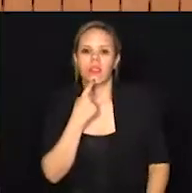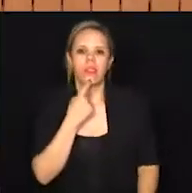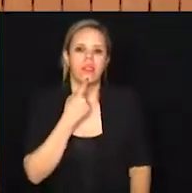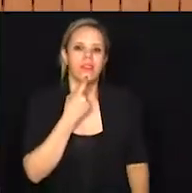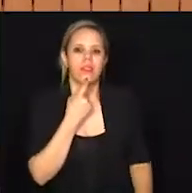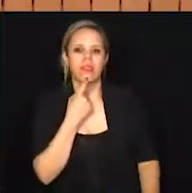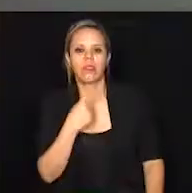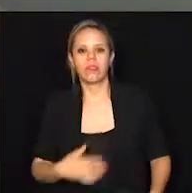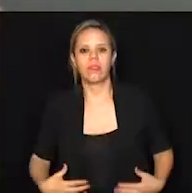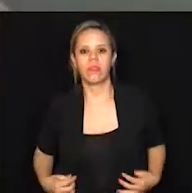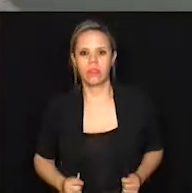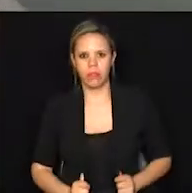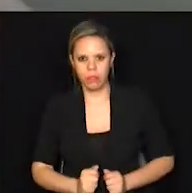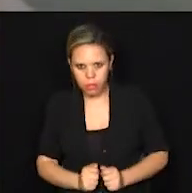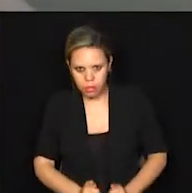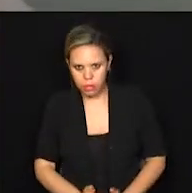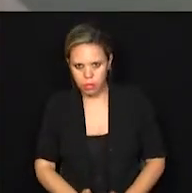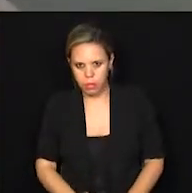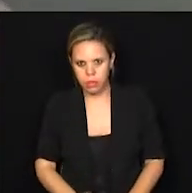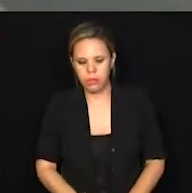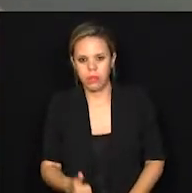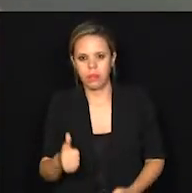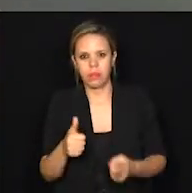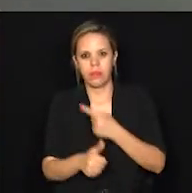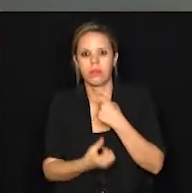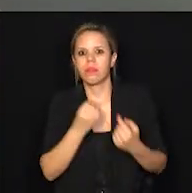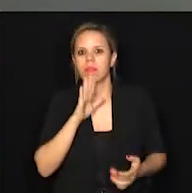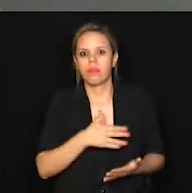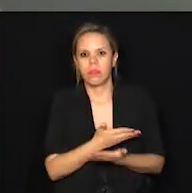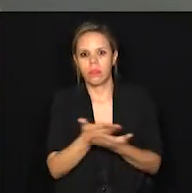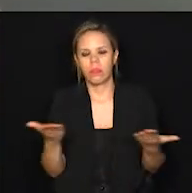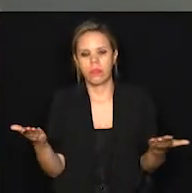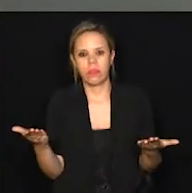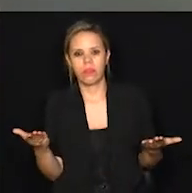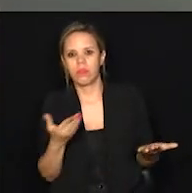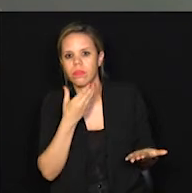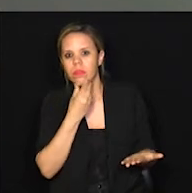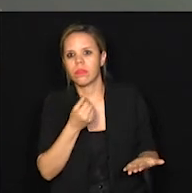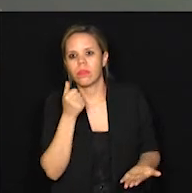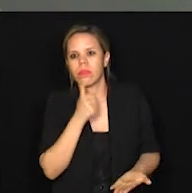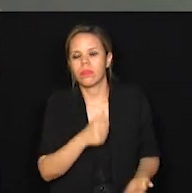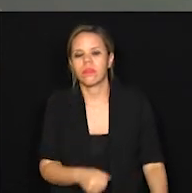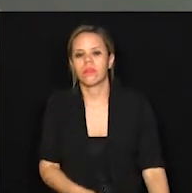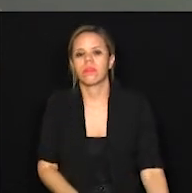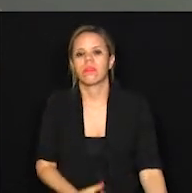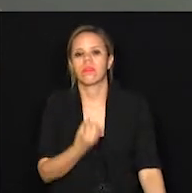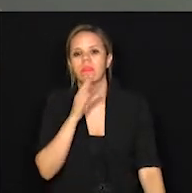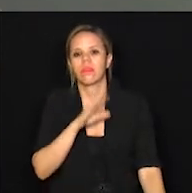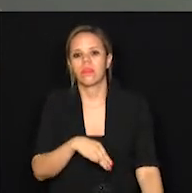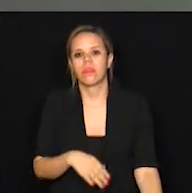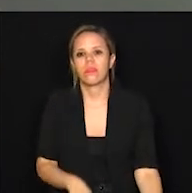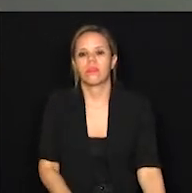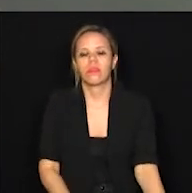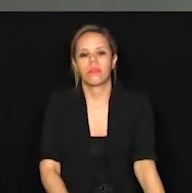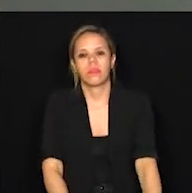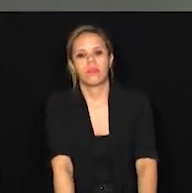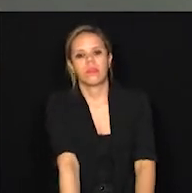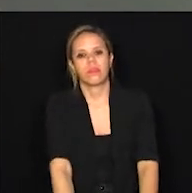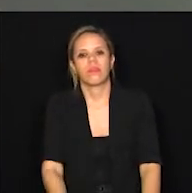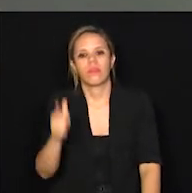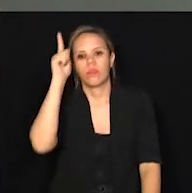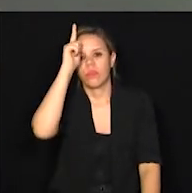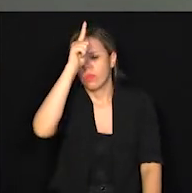precisamos ter, e nós já temos isso providenciado. Então, as nossas escolas estão prontas para